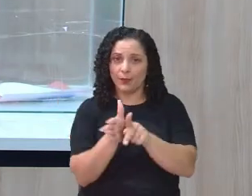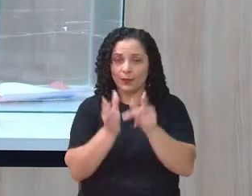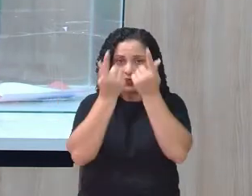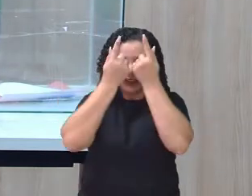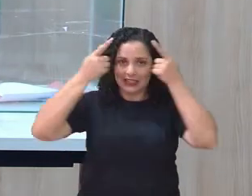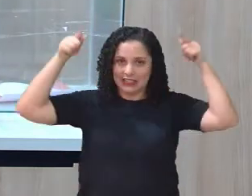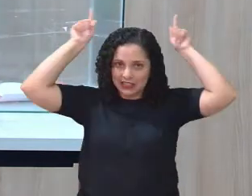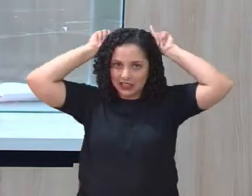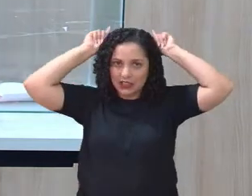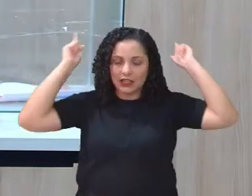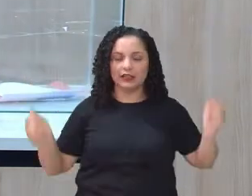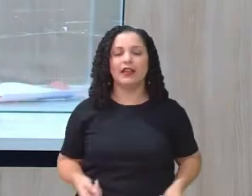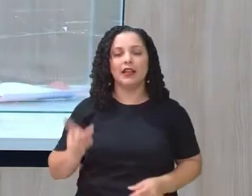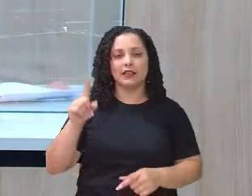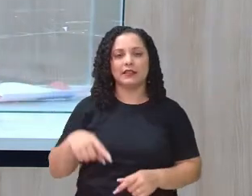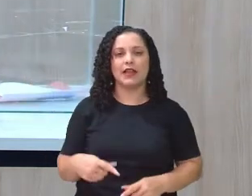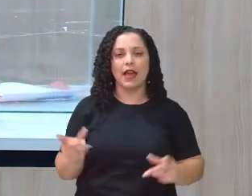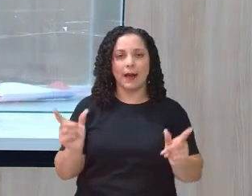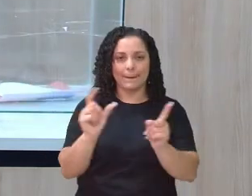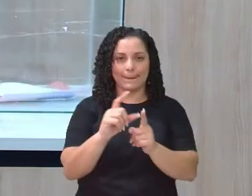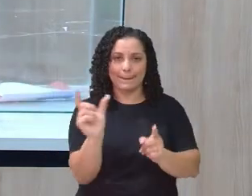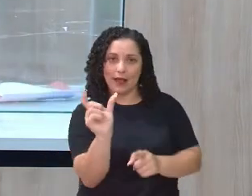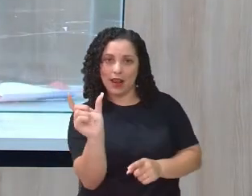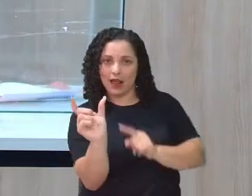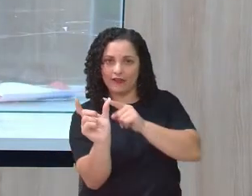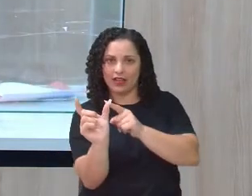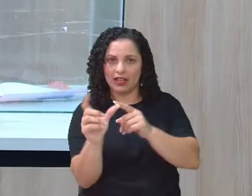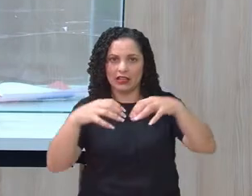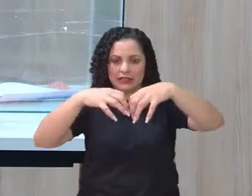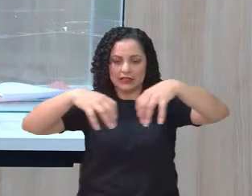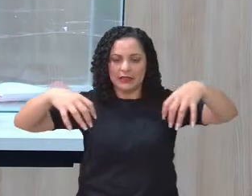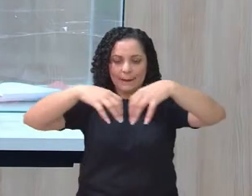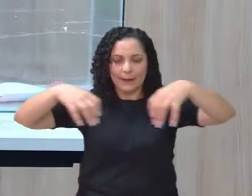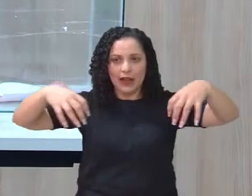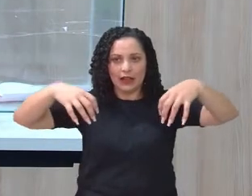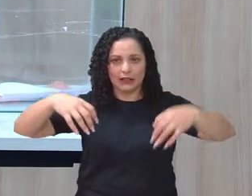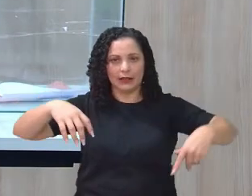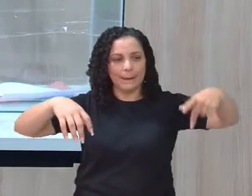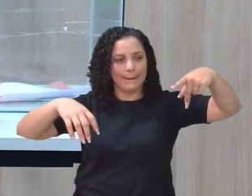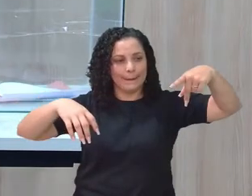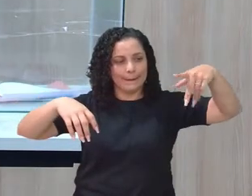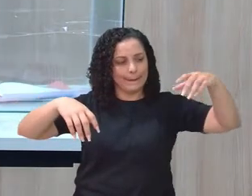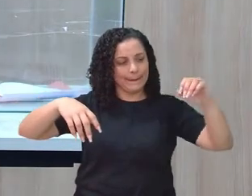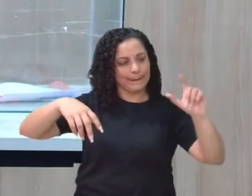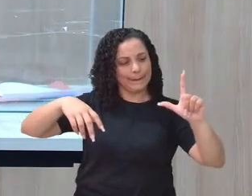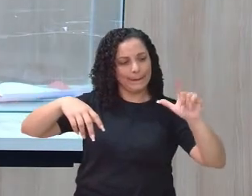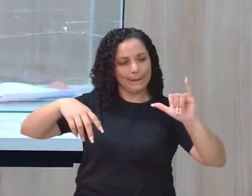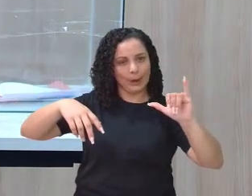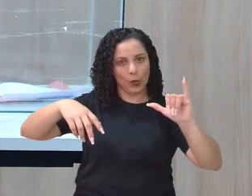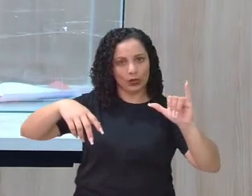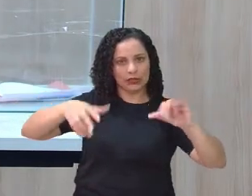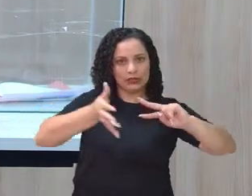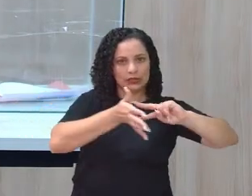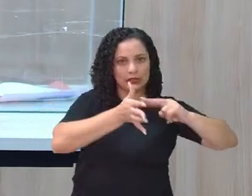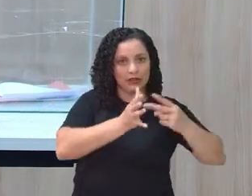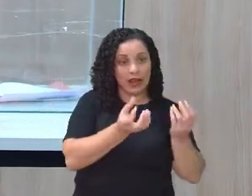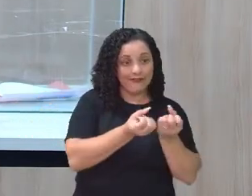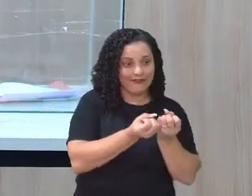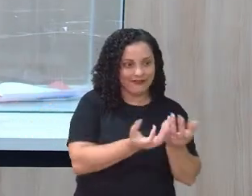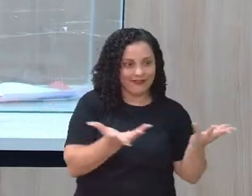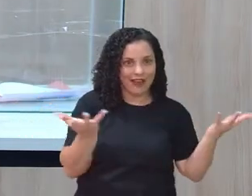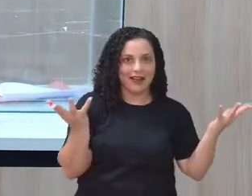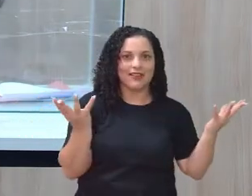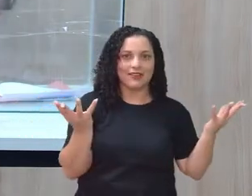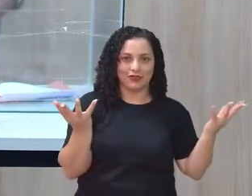quando a gente separa essa palavra, a gente tem poli e gonos, tá? Poli significa muito, vários,